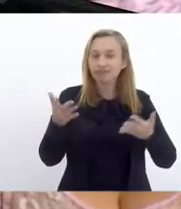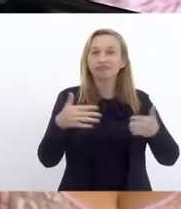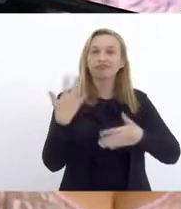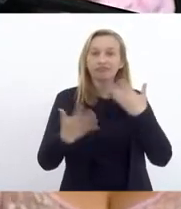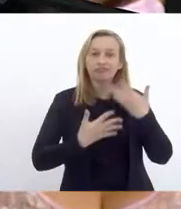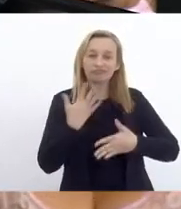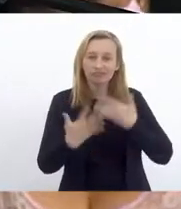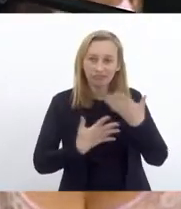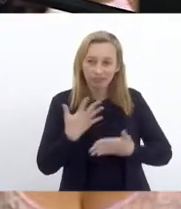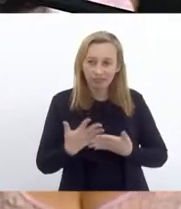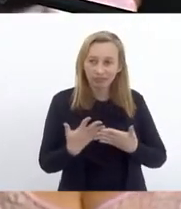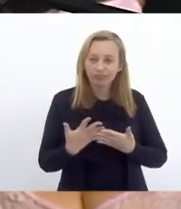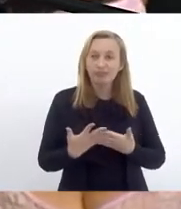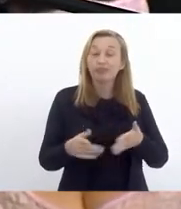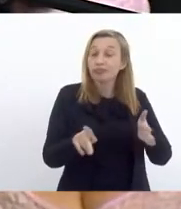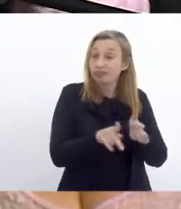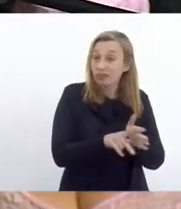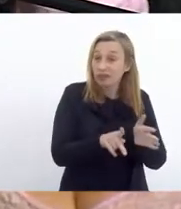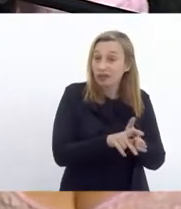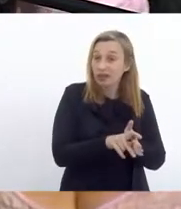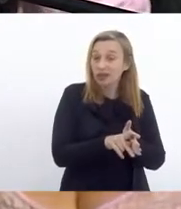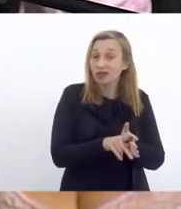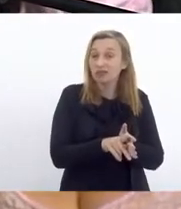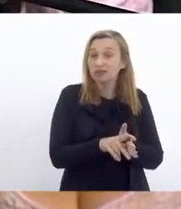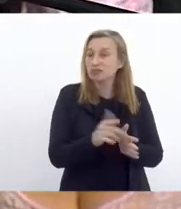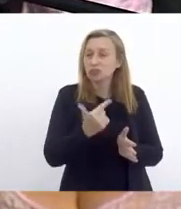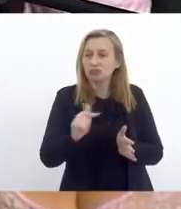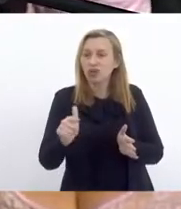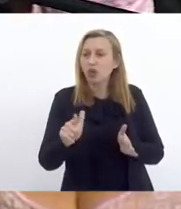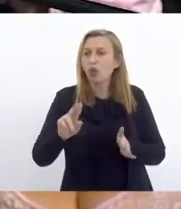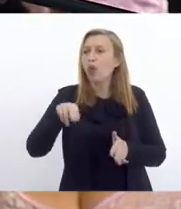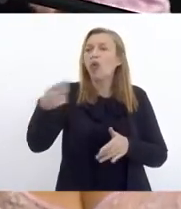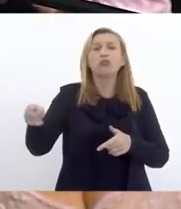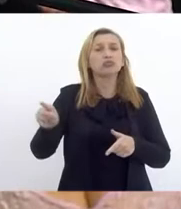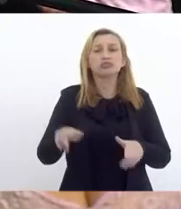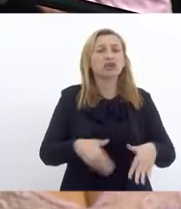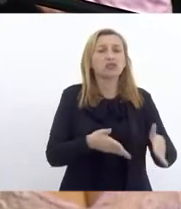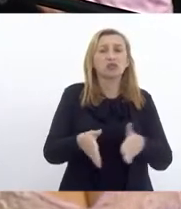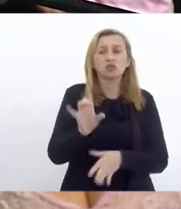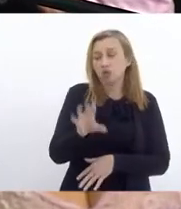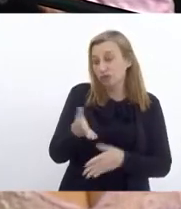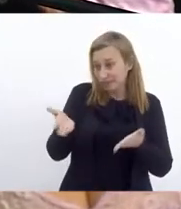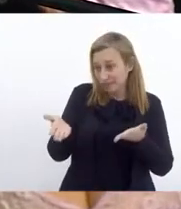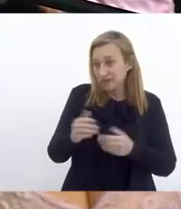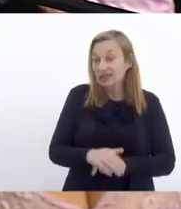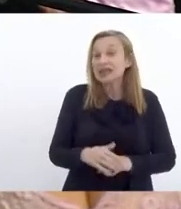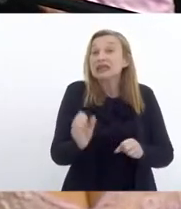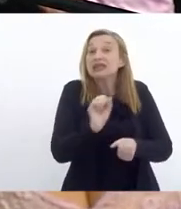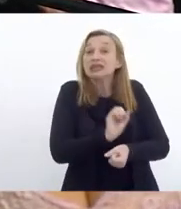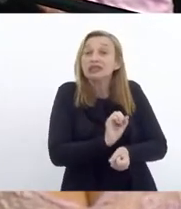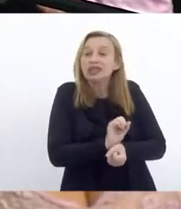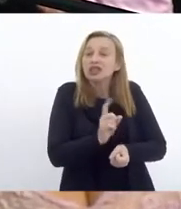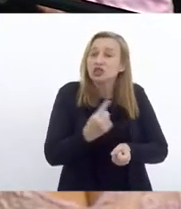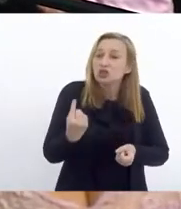felicidade esse projeto, que eu acho que não tem outro caminho a não ser isso, e espero que